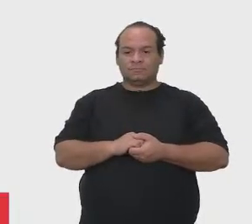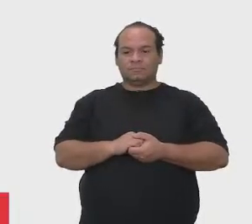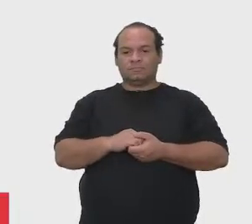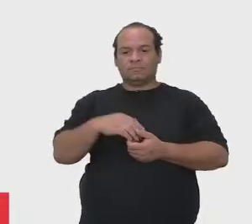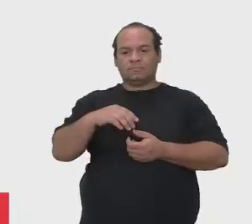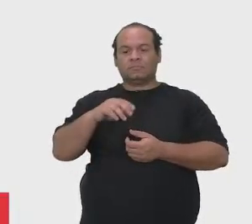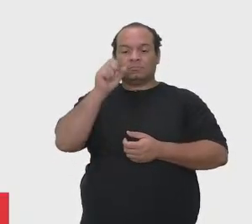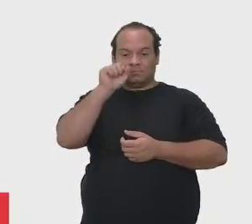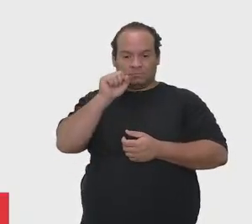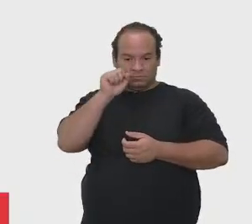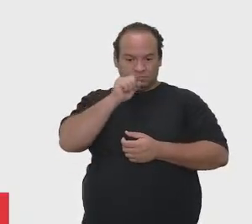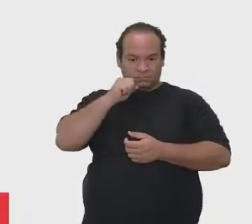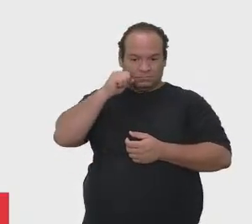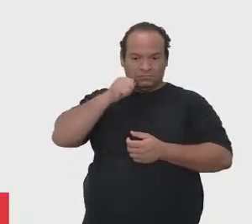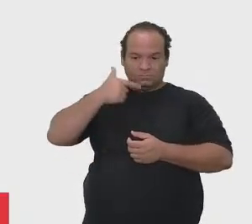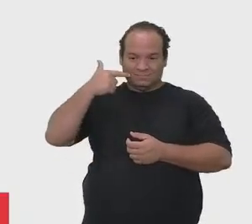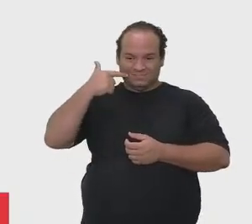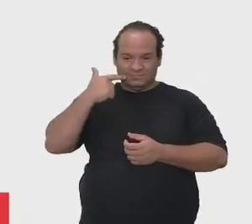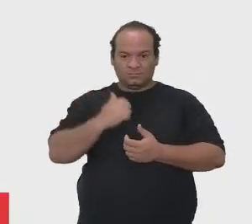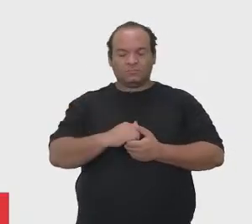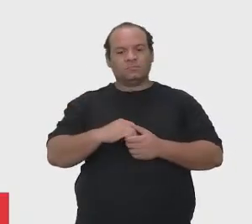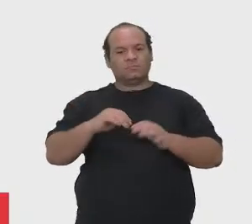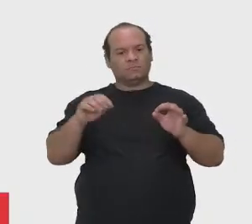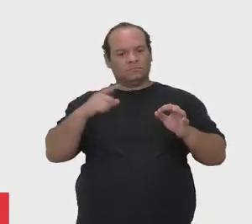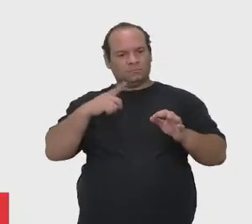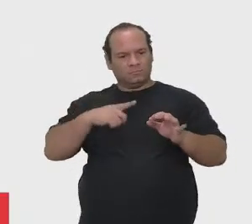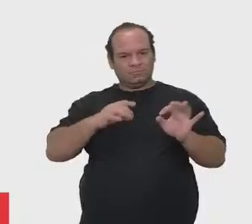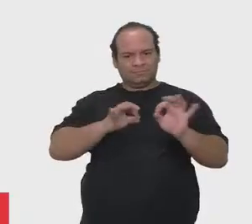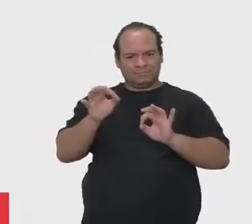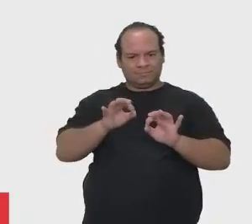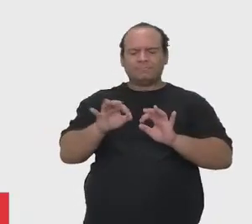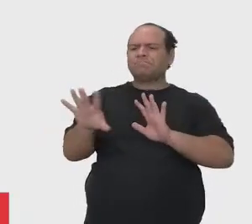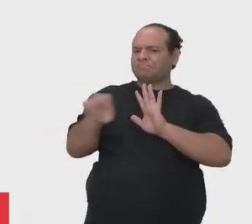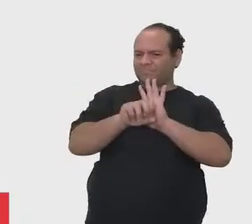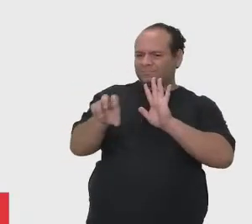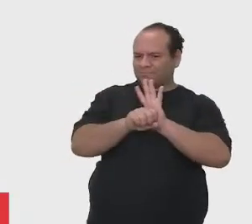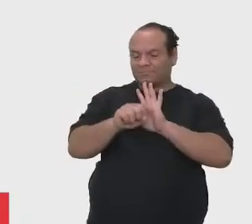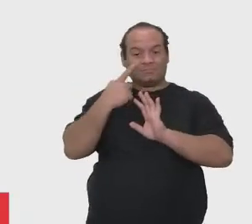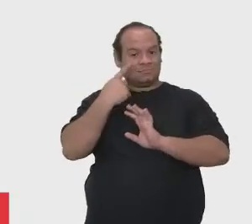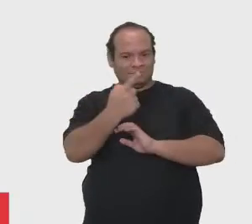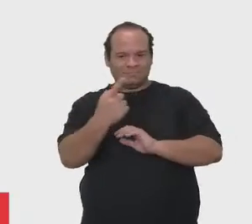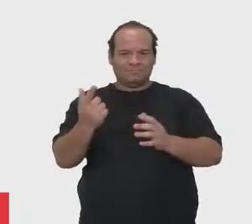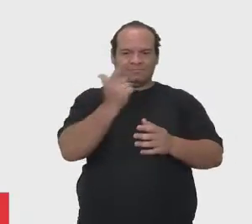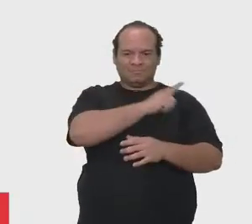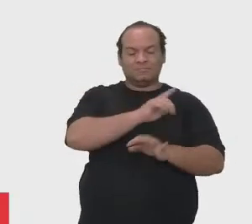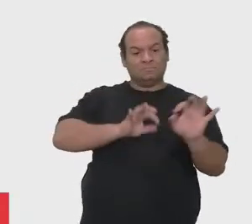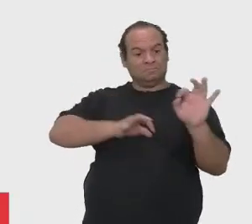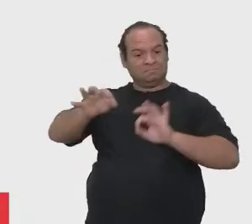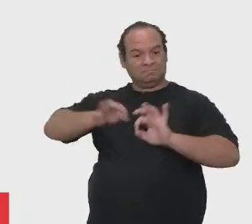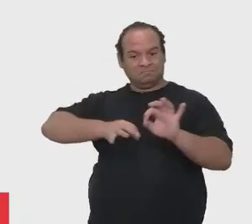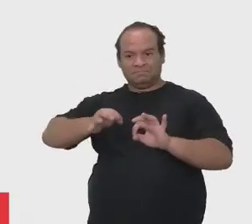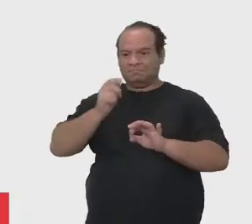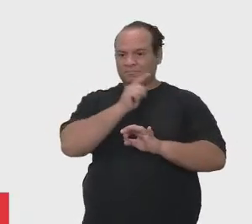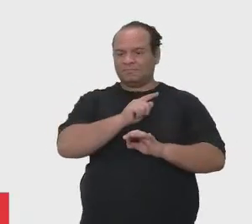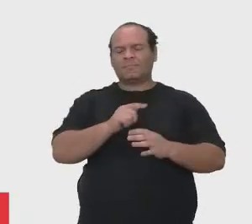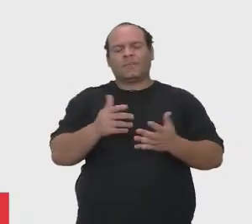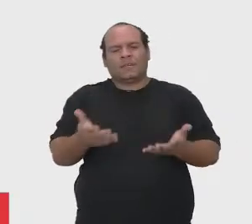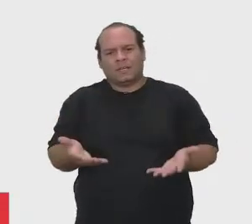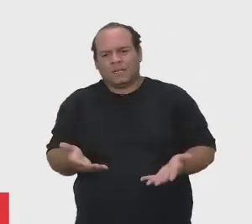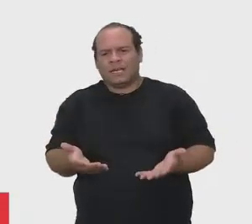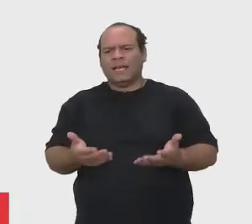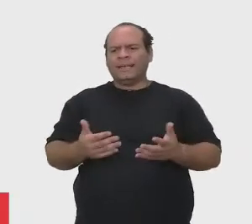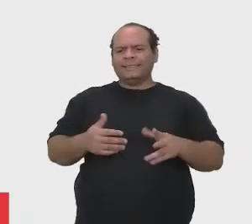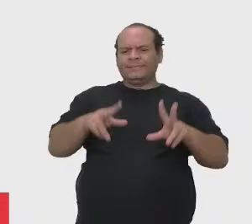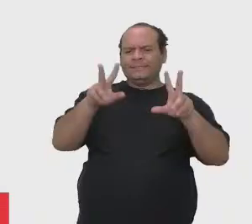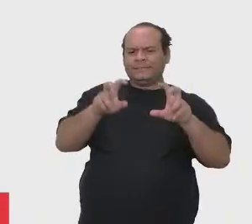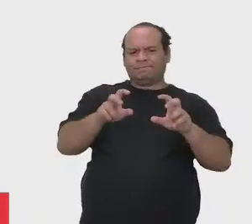Sumaia? Bom, então aí nós temos os QR Codes que você pode direcionar tanto para ter acesso